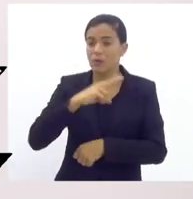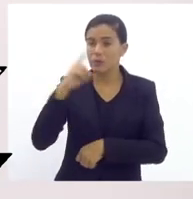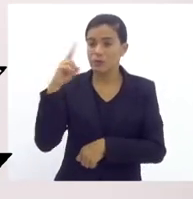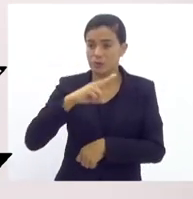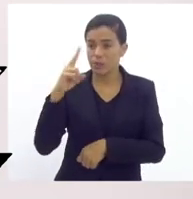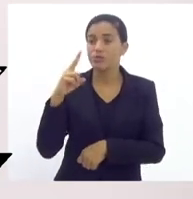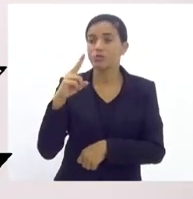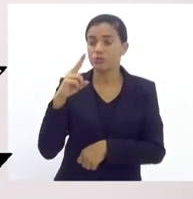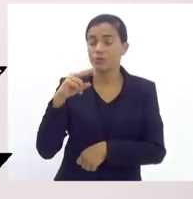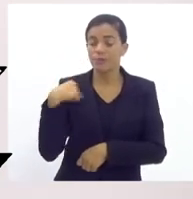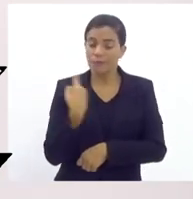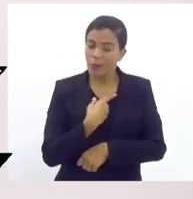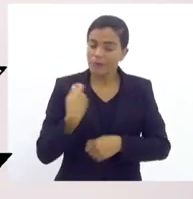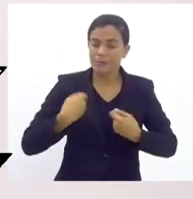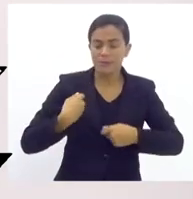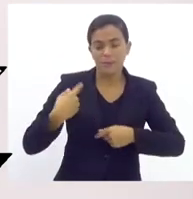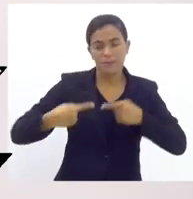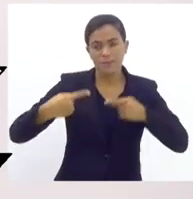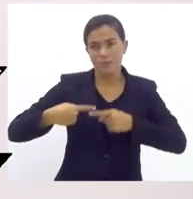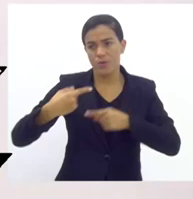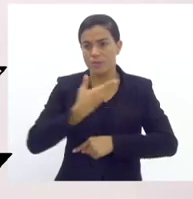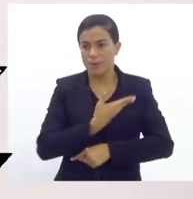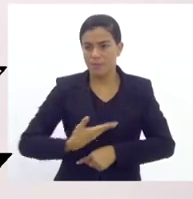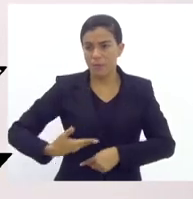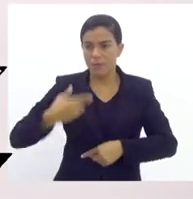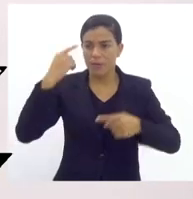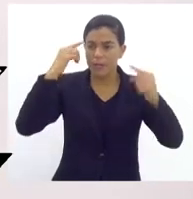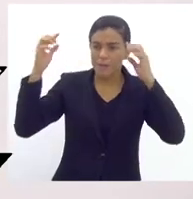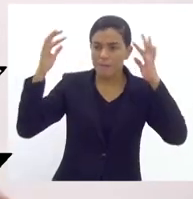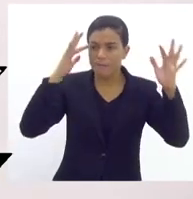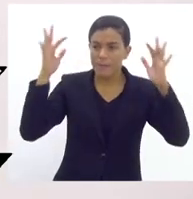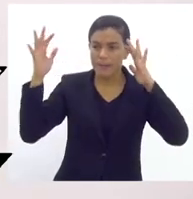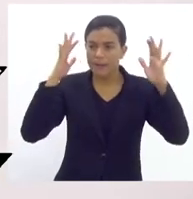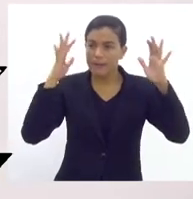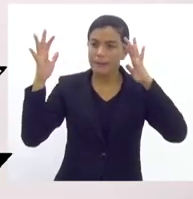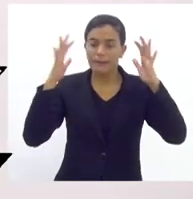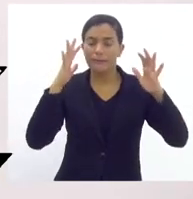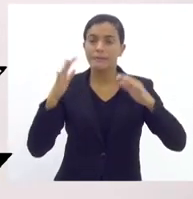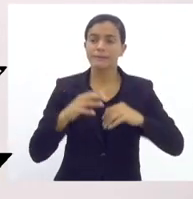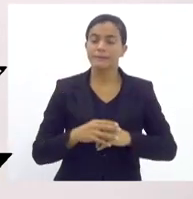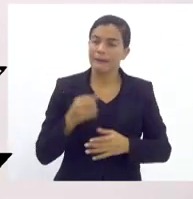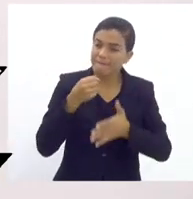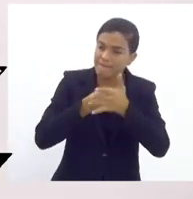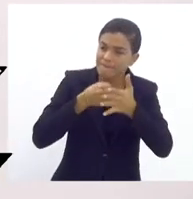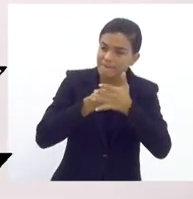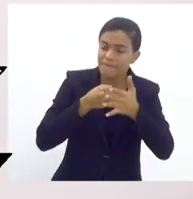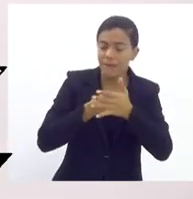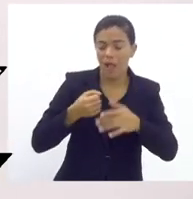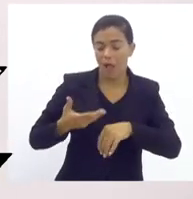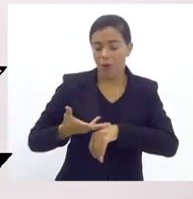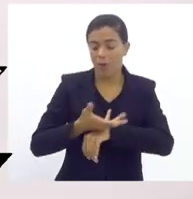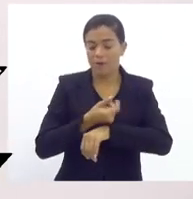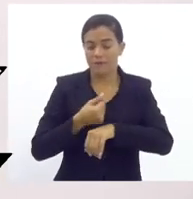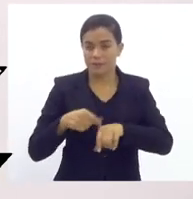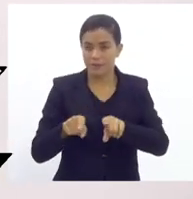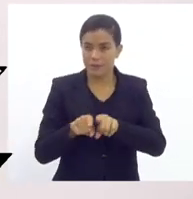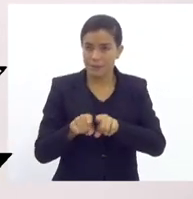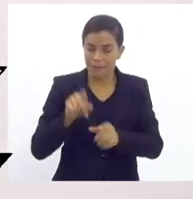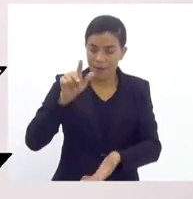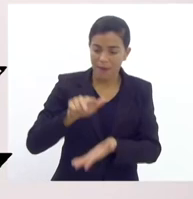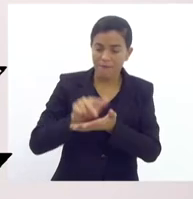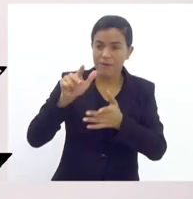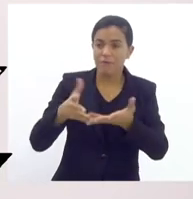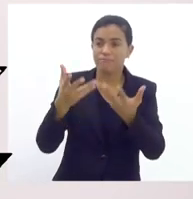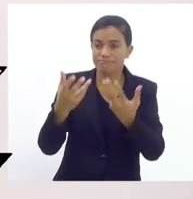né a gente precisa de políticas públicas que pensem né a qualificação né a validação